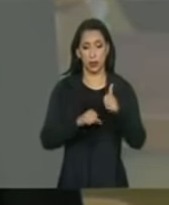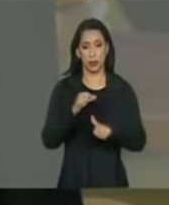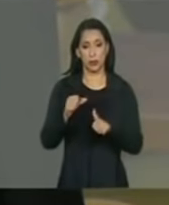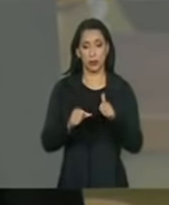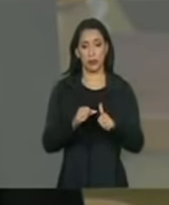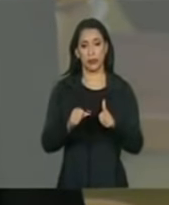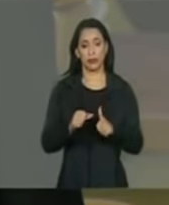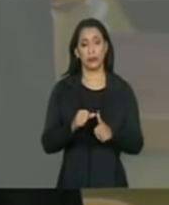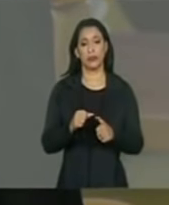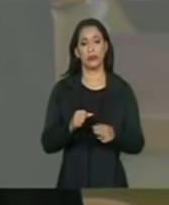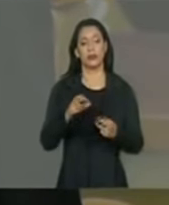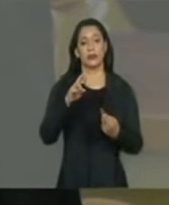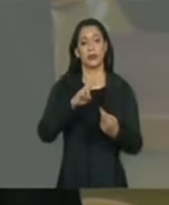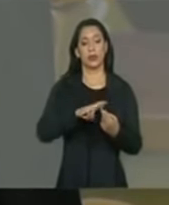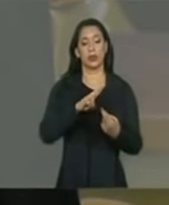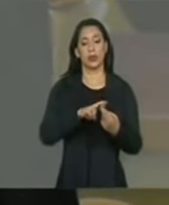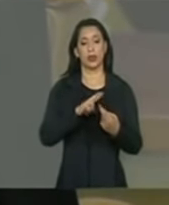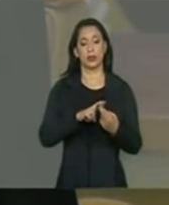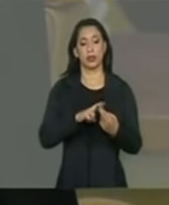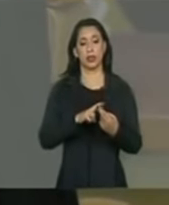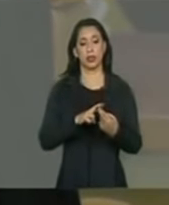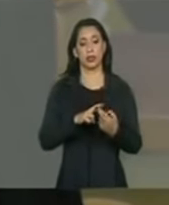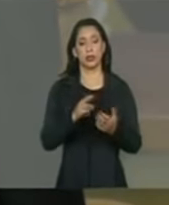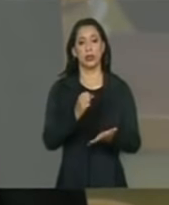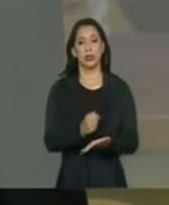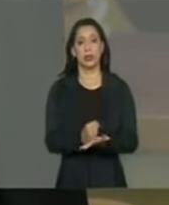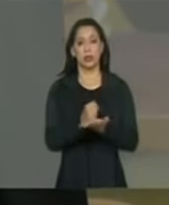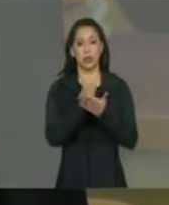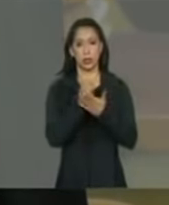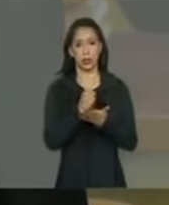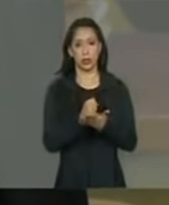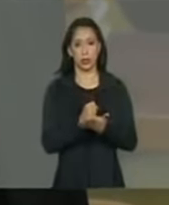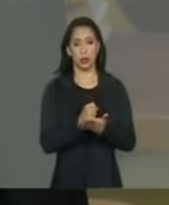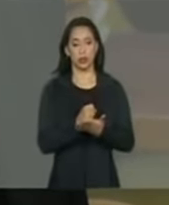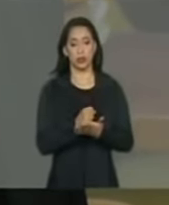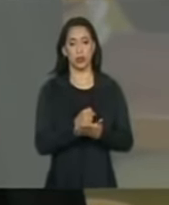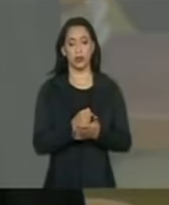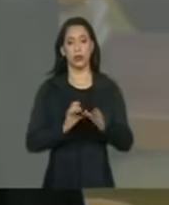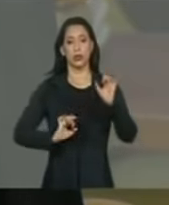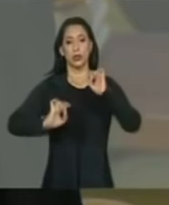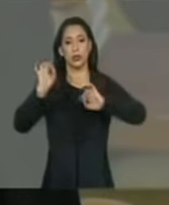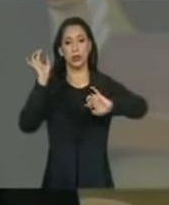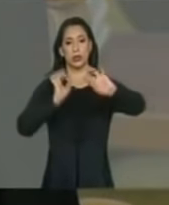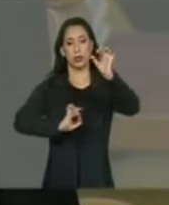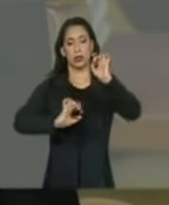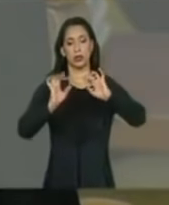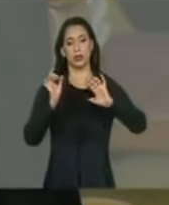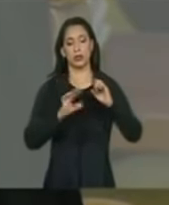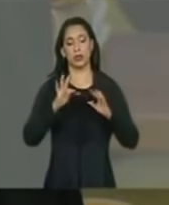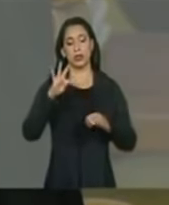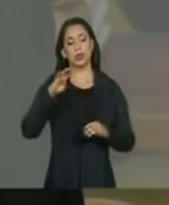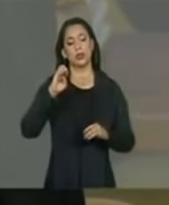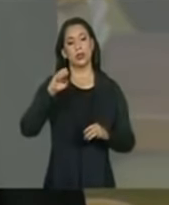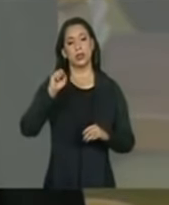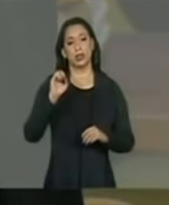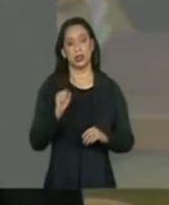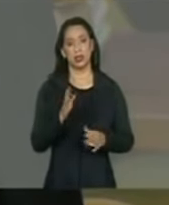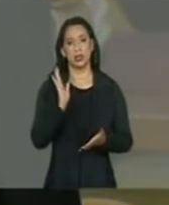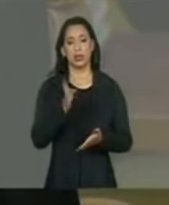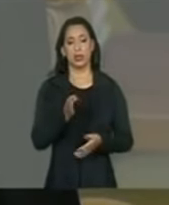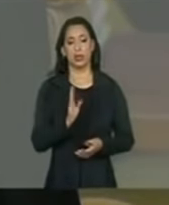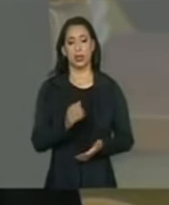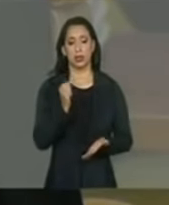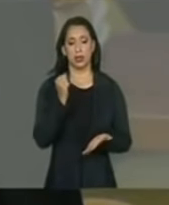geral do recurso ordinário ea possibilidade de usar monocrática no recurso especial o da tese já esteja se alimentar em sentido